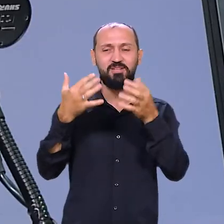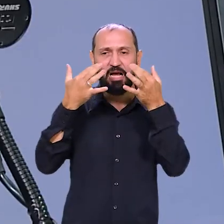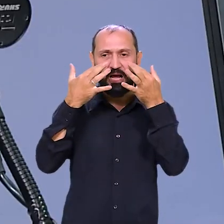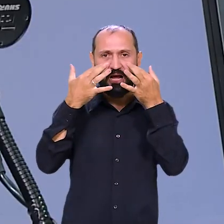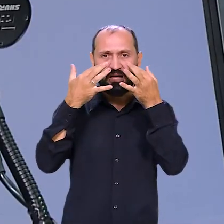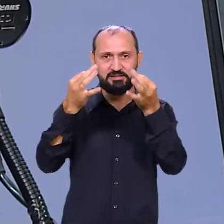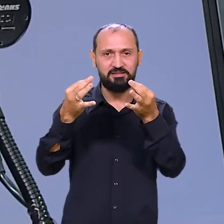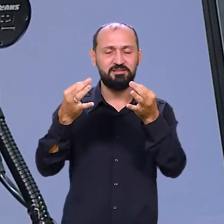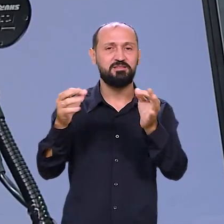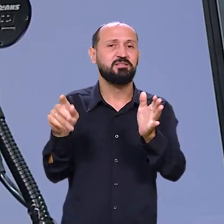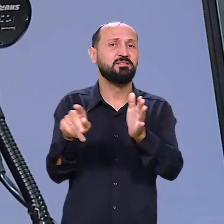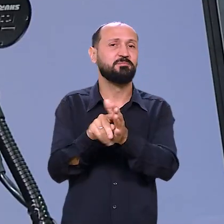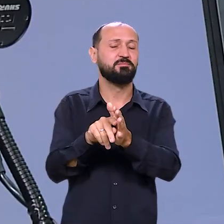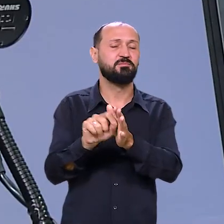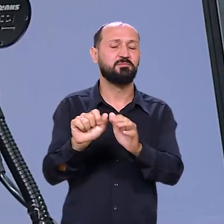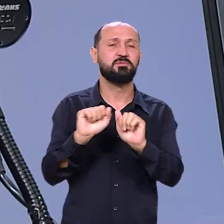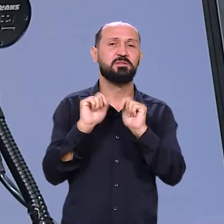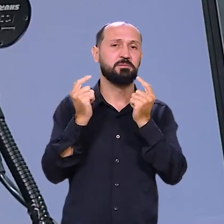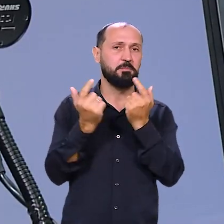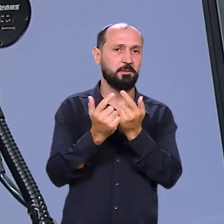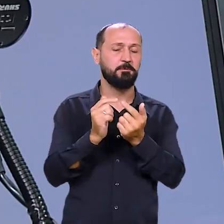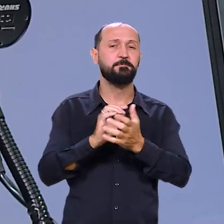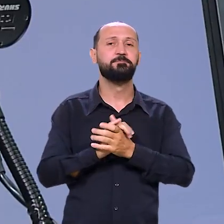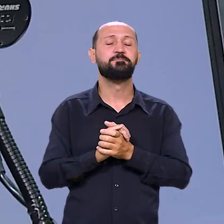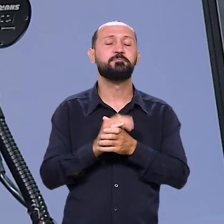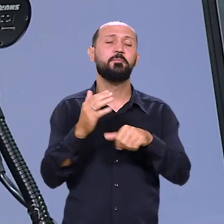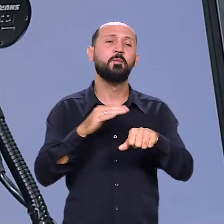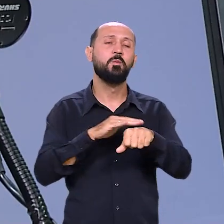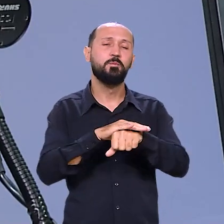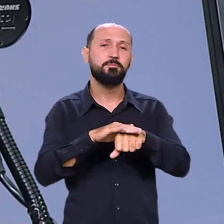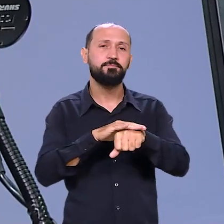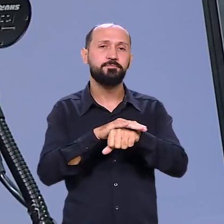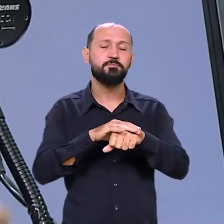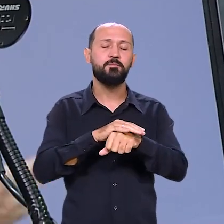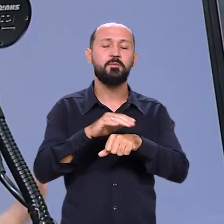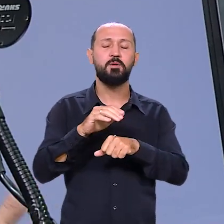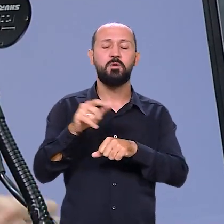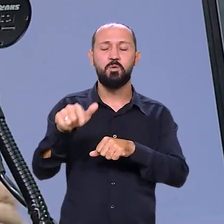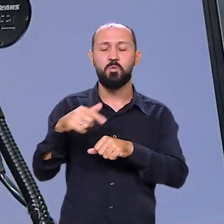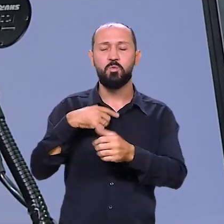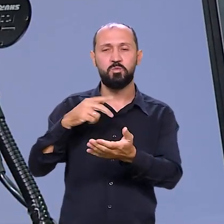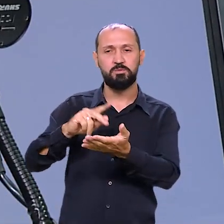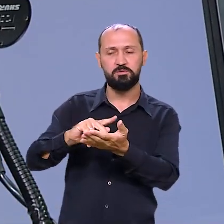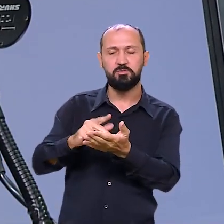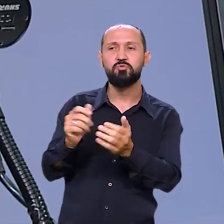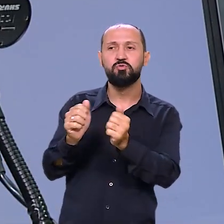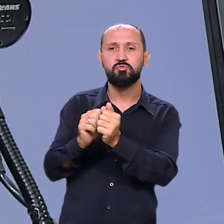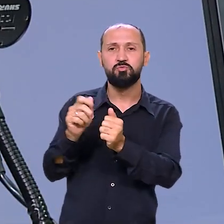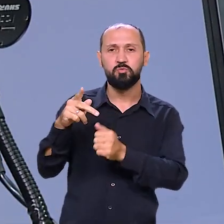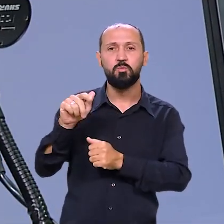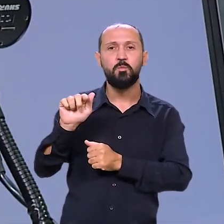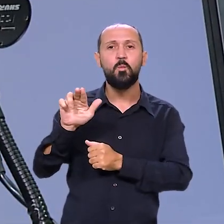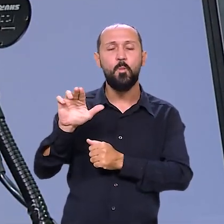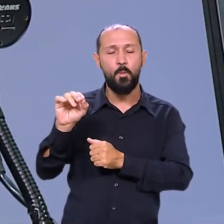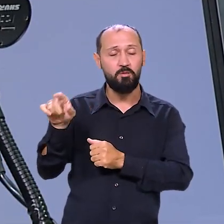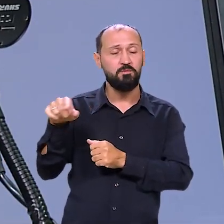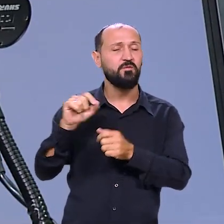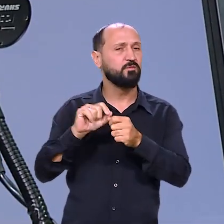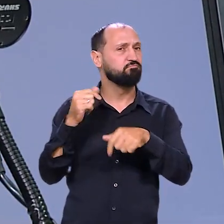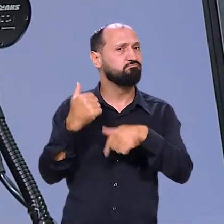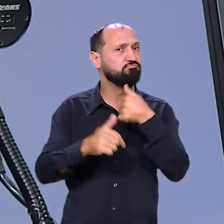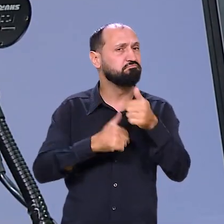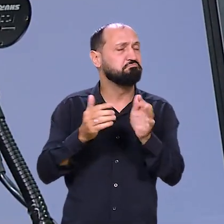uma atenção especial da Assembleia Legislativa. E conversando com a Silemes, e aqui o Paulo tem feito um